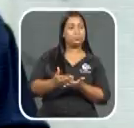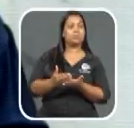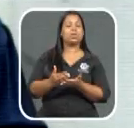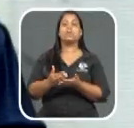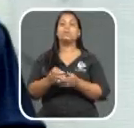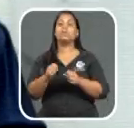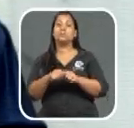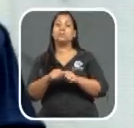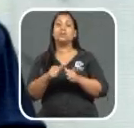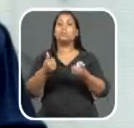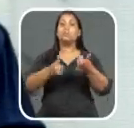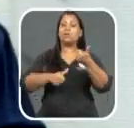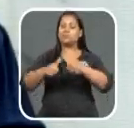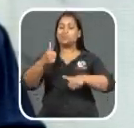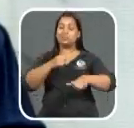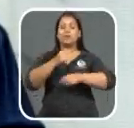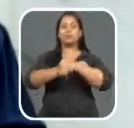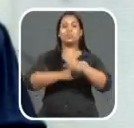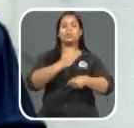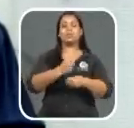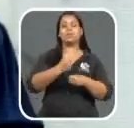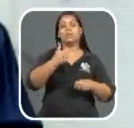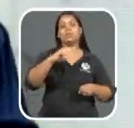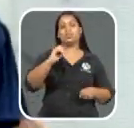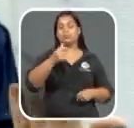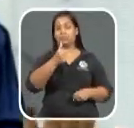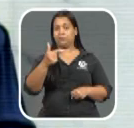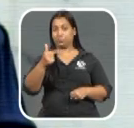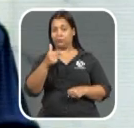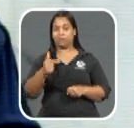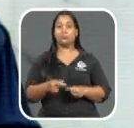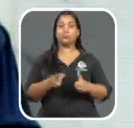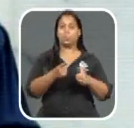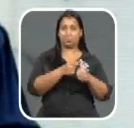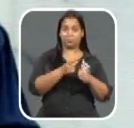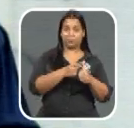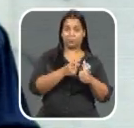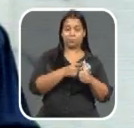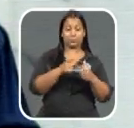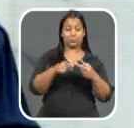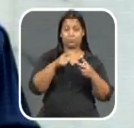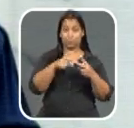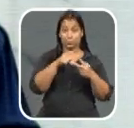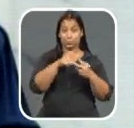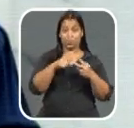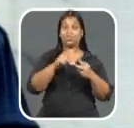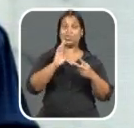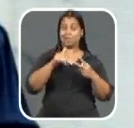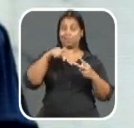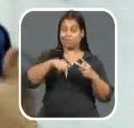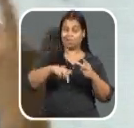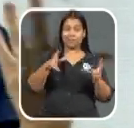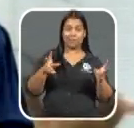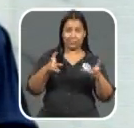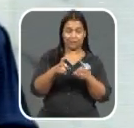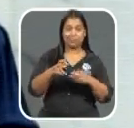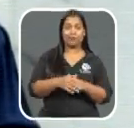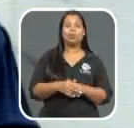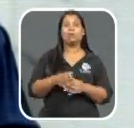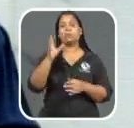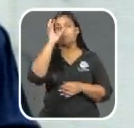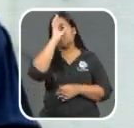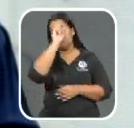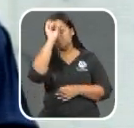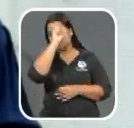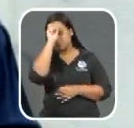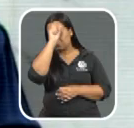um balanço desse ano de 2022, né? O fim do primeiro biênio do senhor aqui na Câmara, com certeza muitos